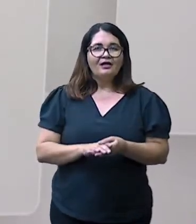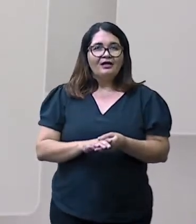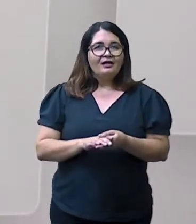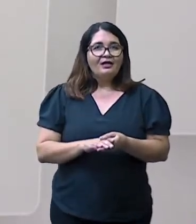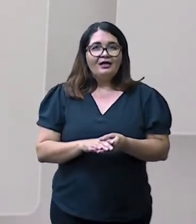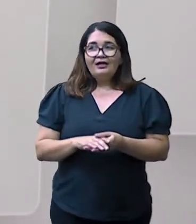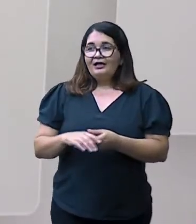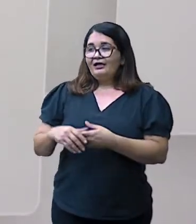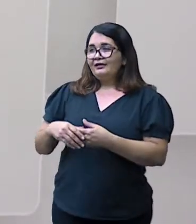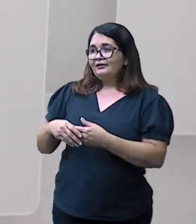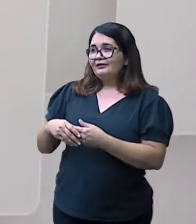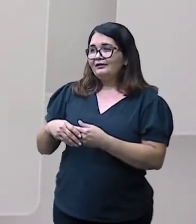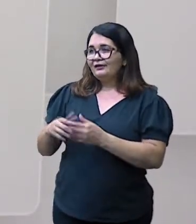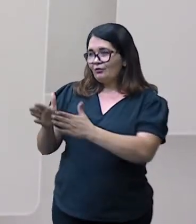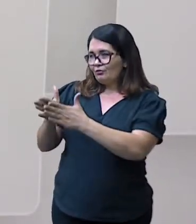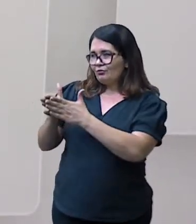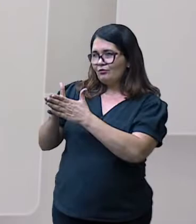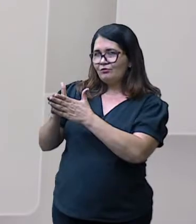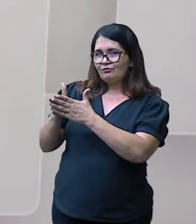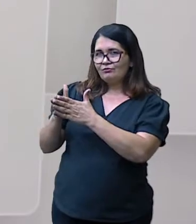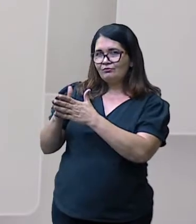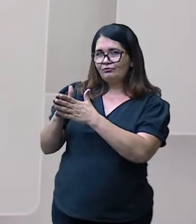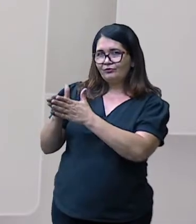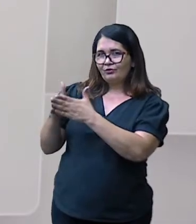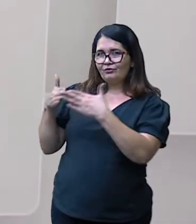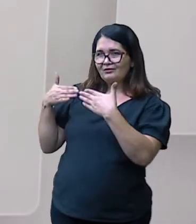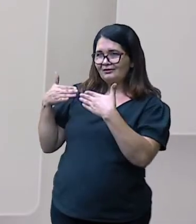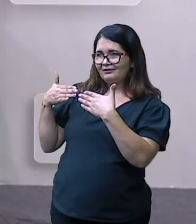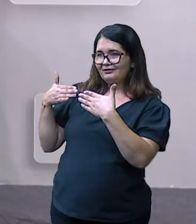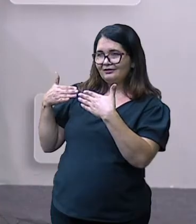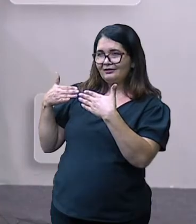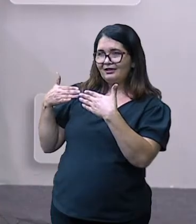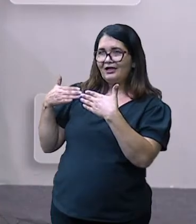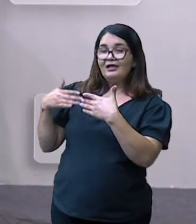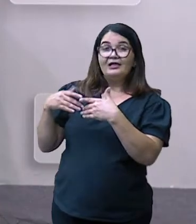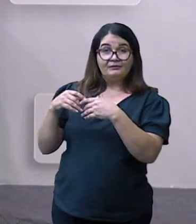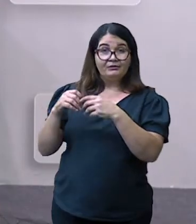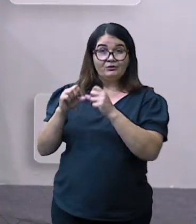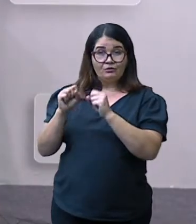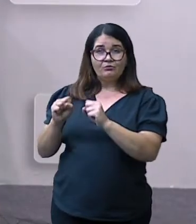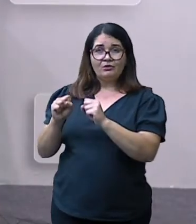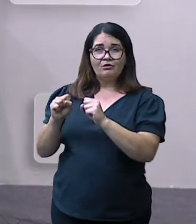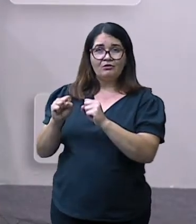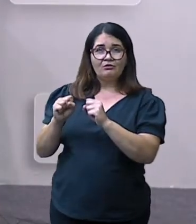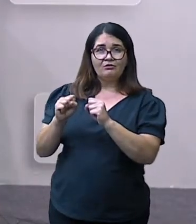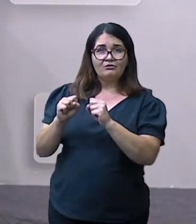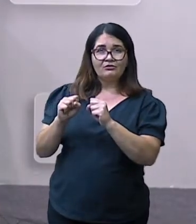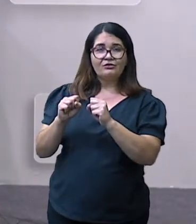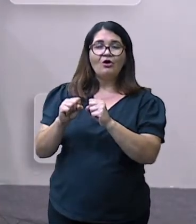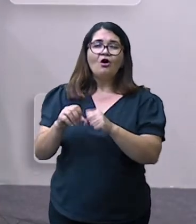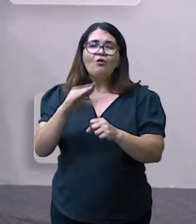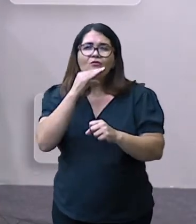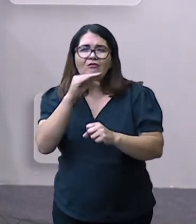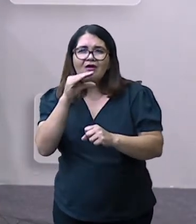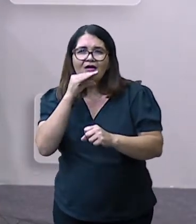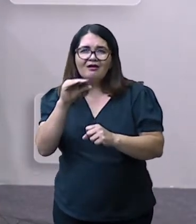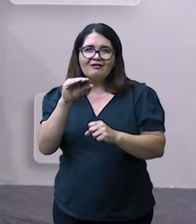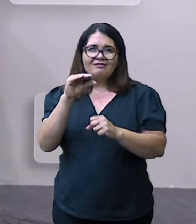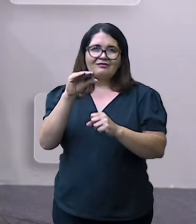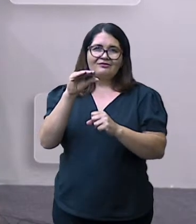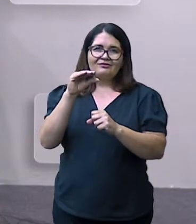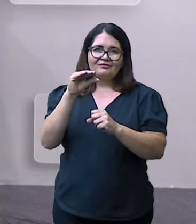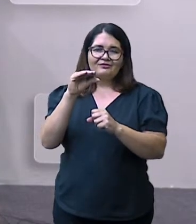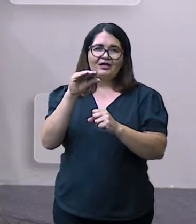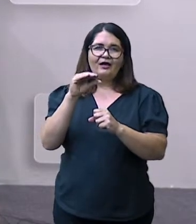licenças. Você vai ler mais um pedacinho? Não, tem um, se eu puder, o Carlos, ele fez